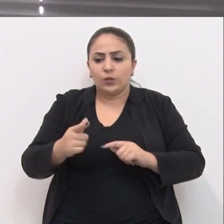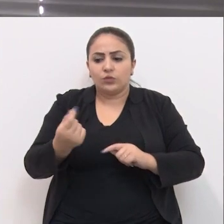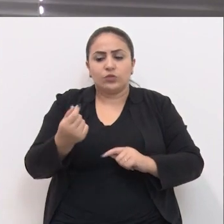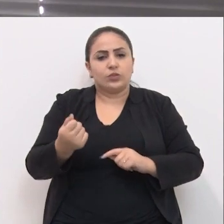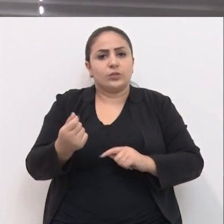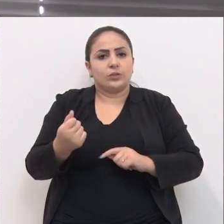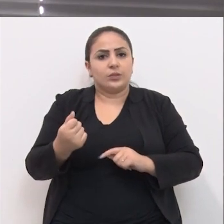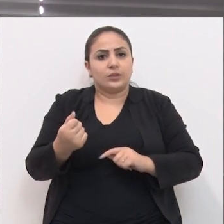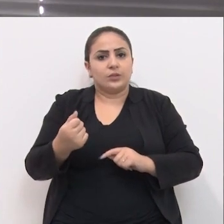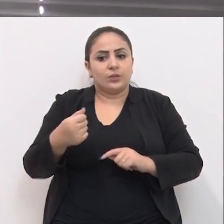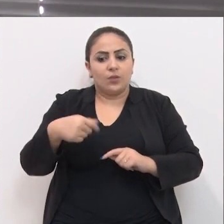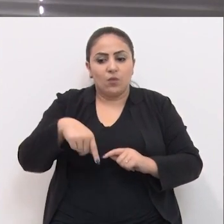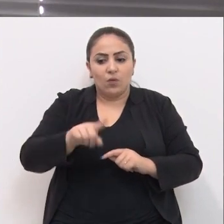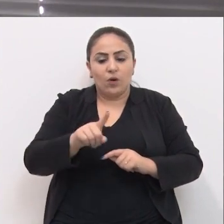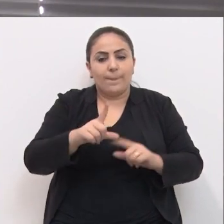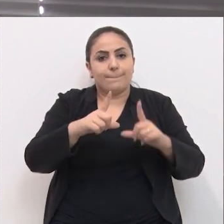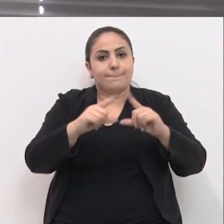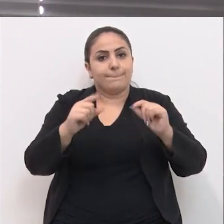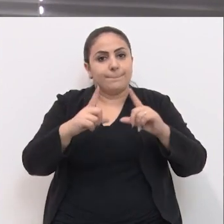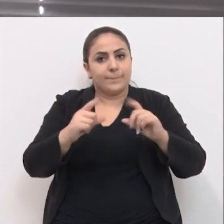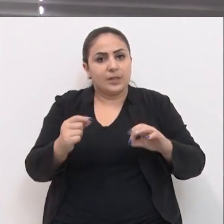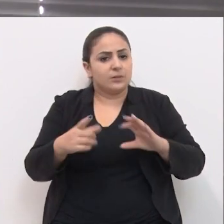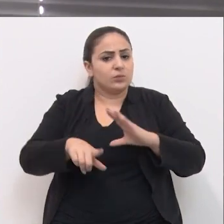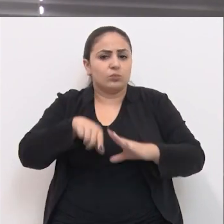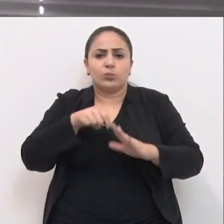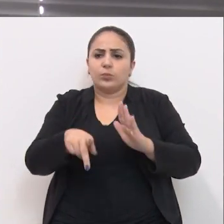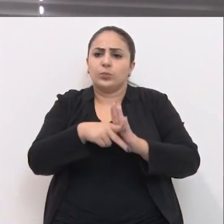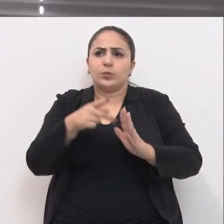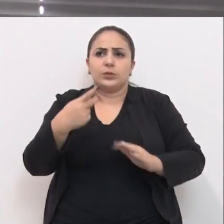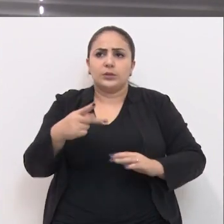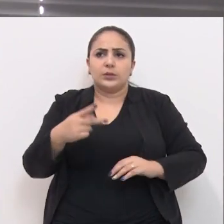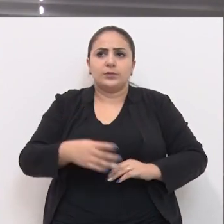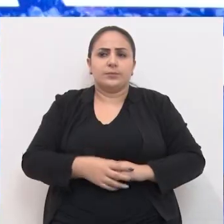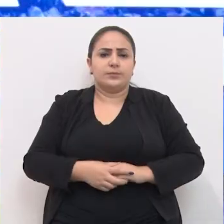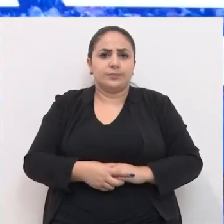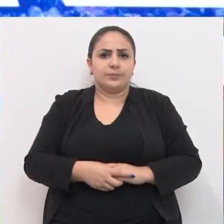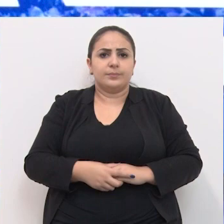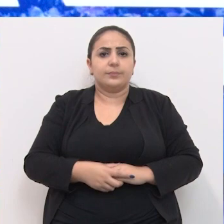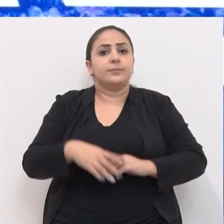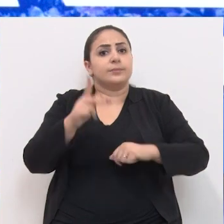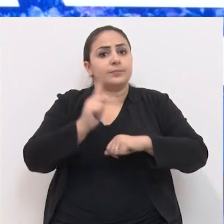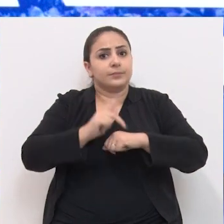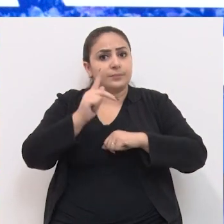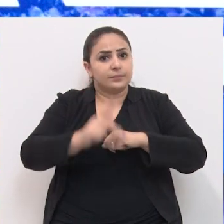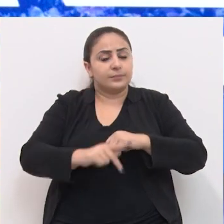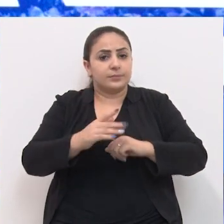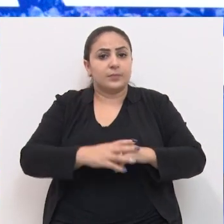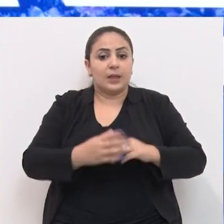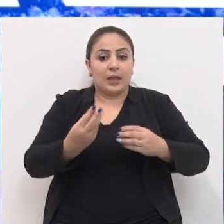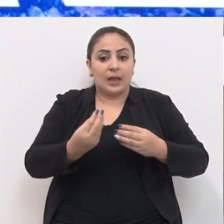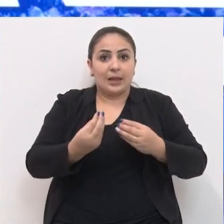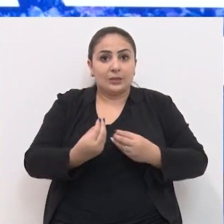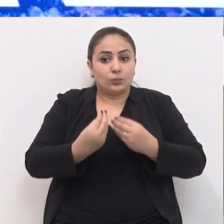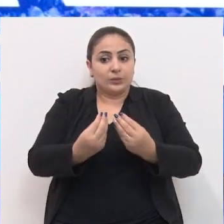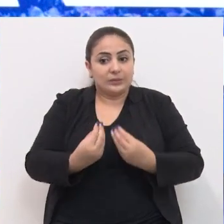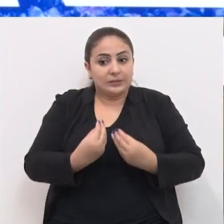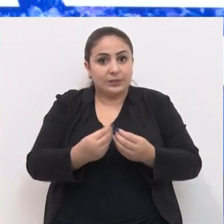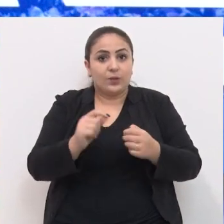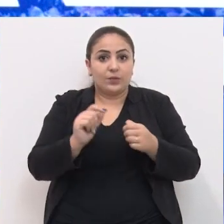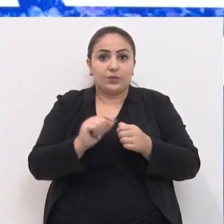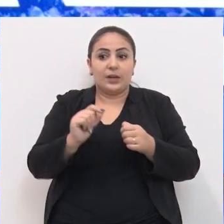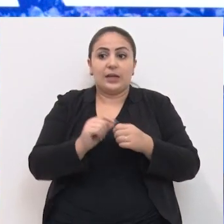cofre do governo em Brasília por opção do contribuinte. Em Passo Fundo, as doações devem